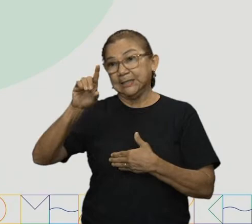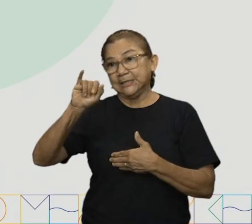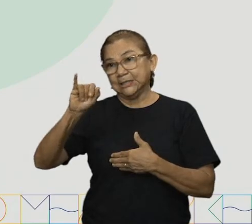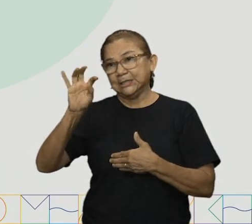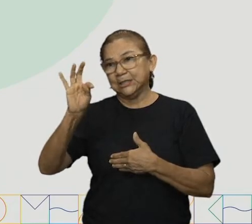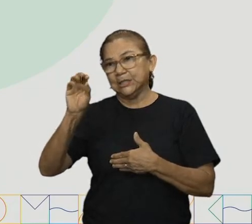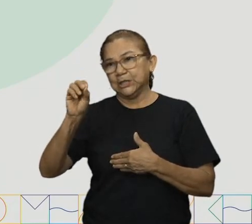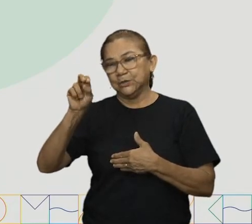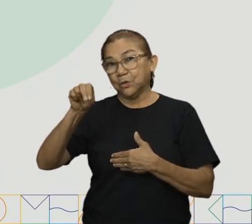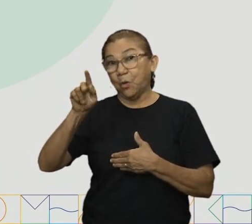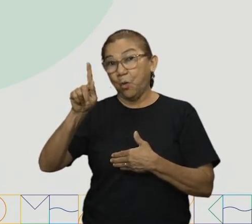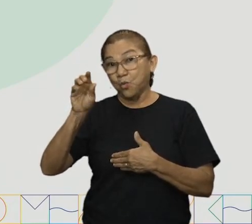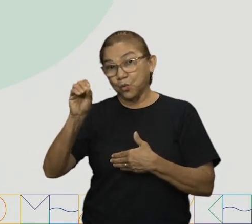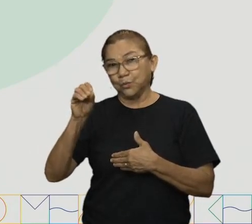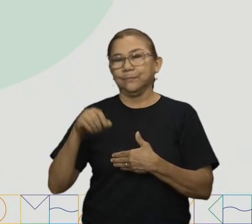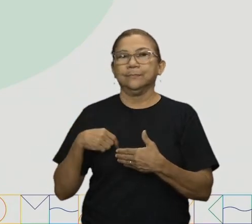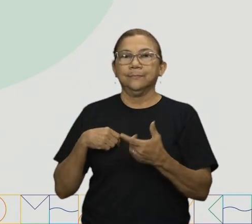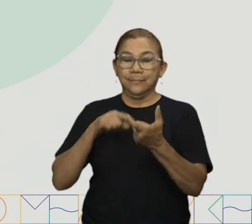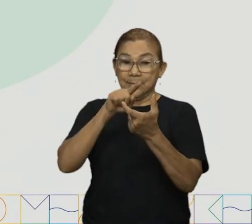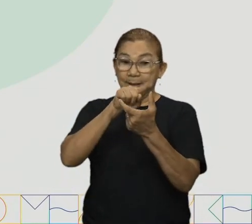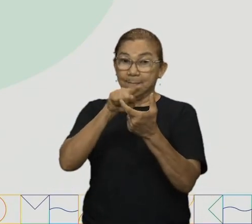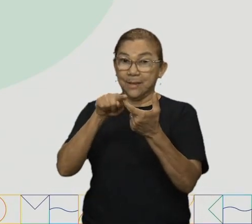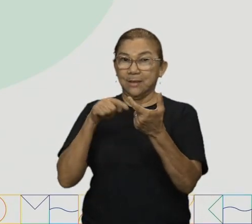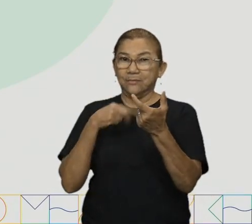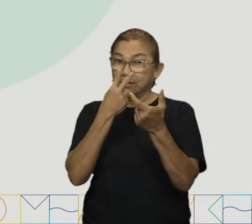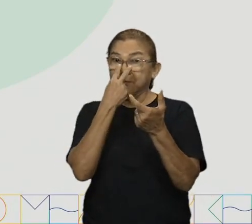todas essas palavras têm ditongo.